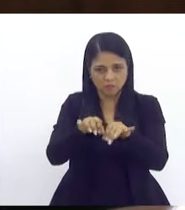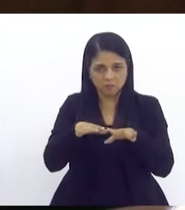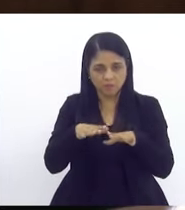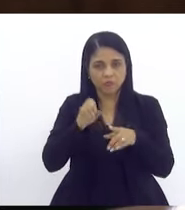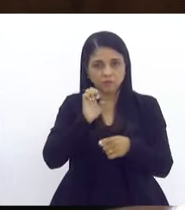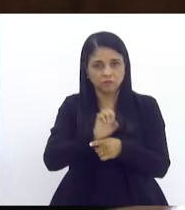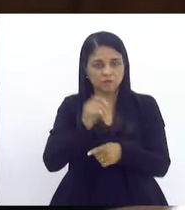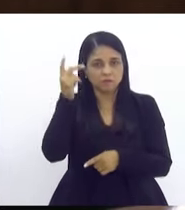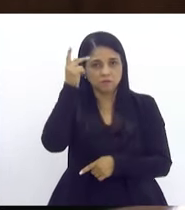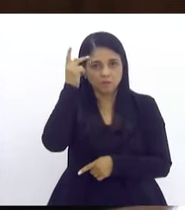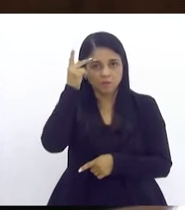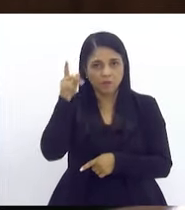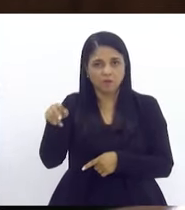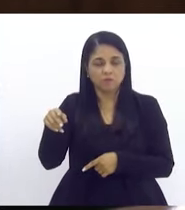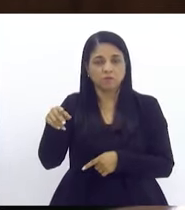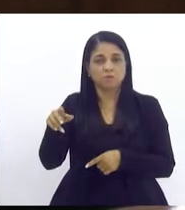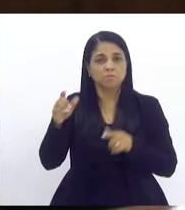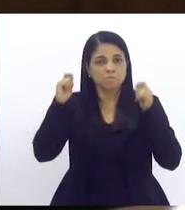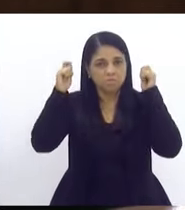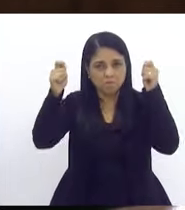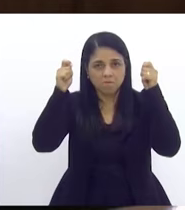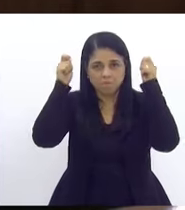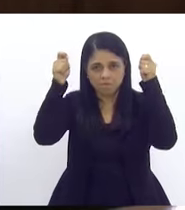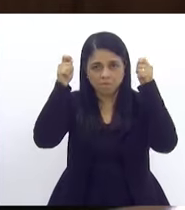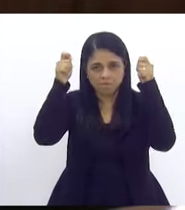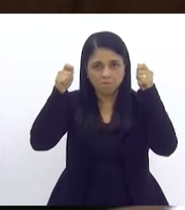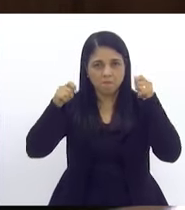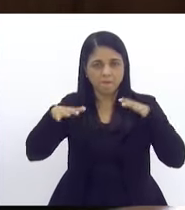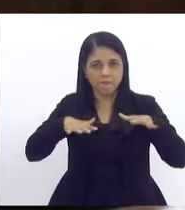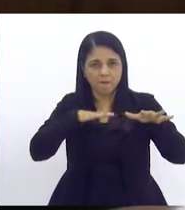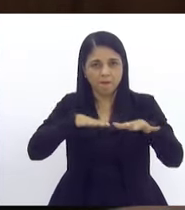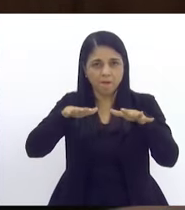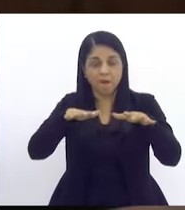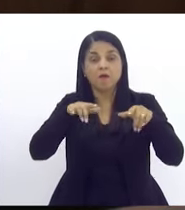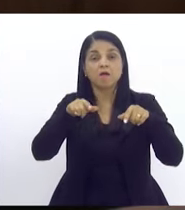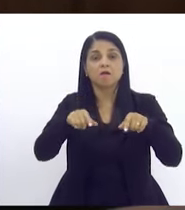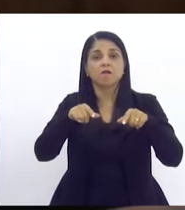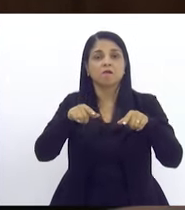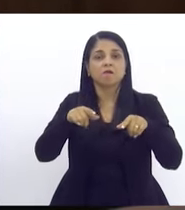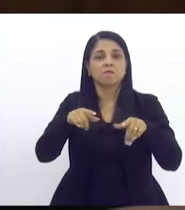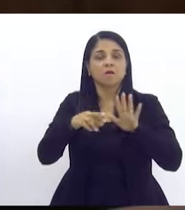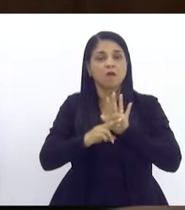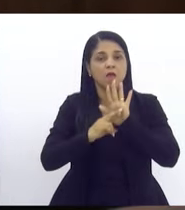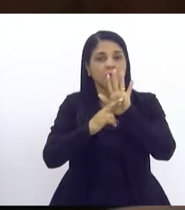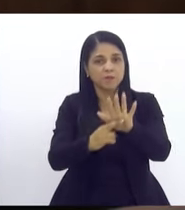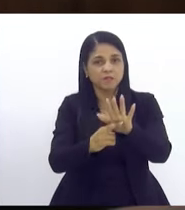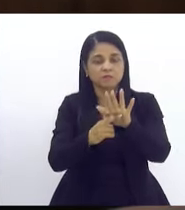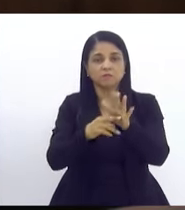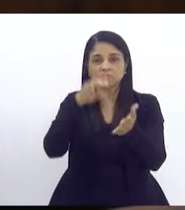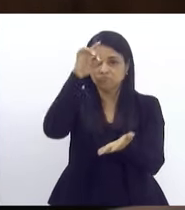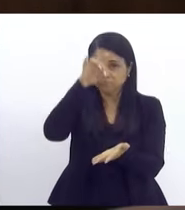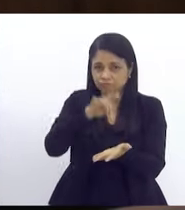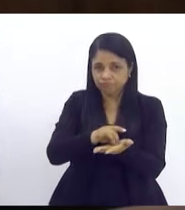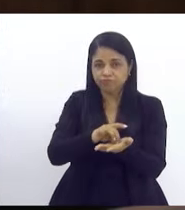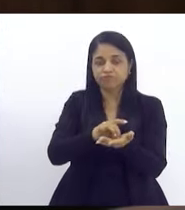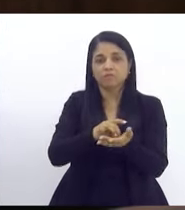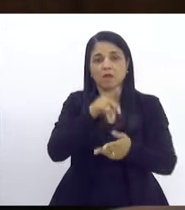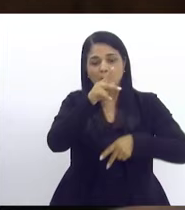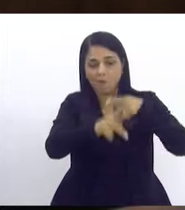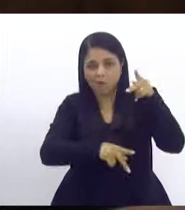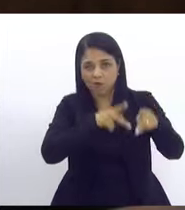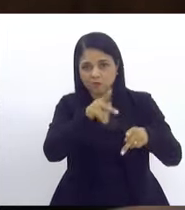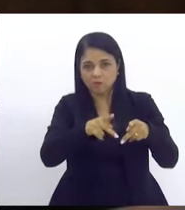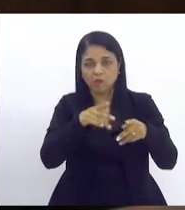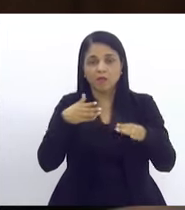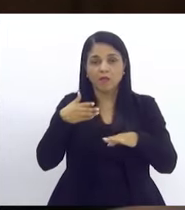do Estado de São Paulo, quando manifestantes, representando a vontade legítima da maioria esmagadora da população, adentraram a